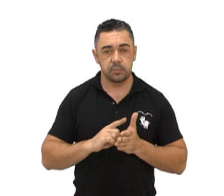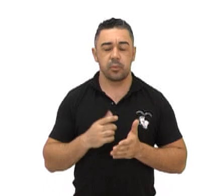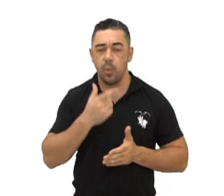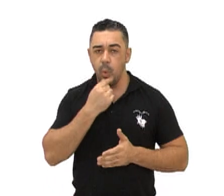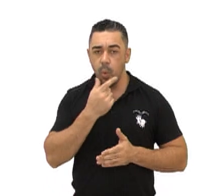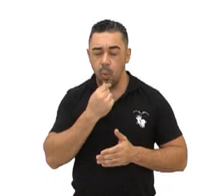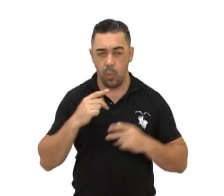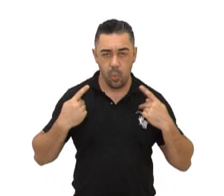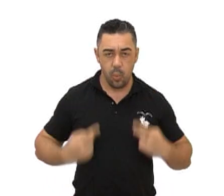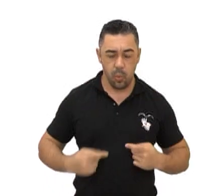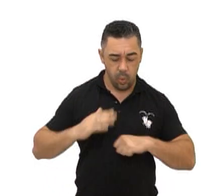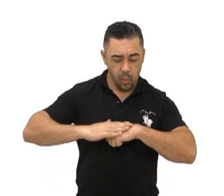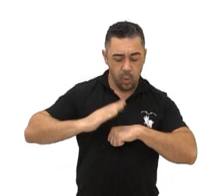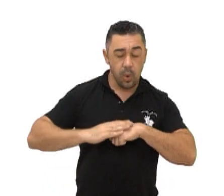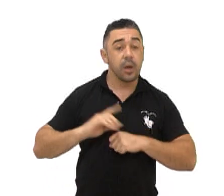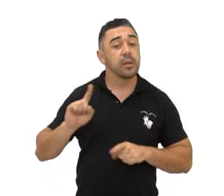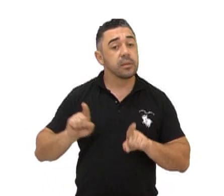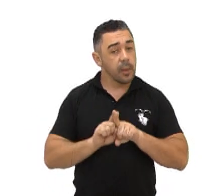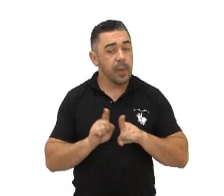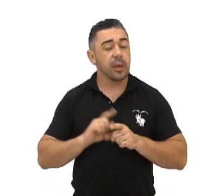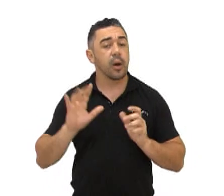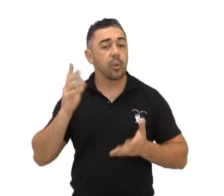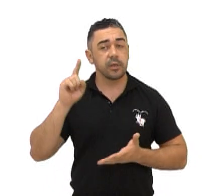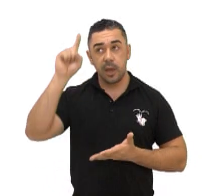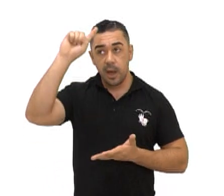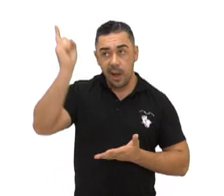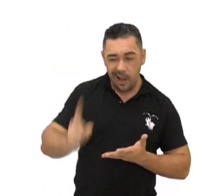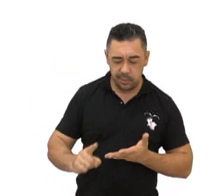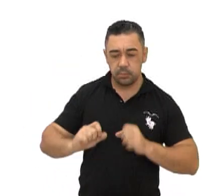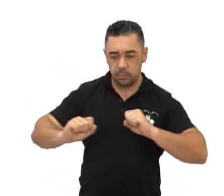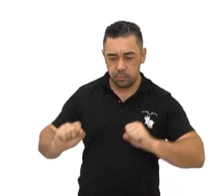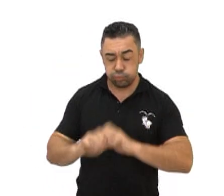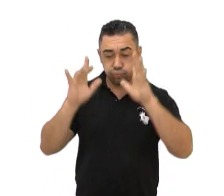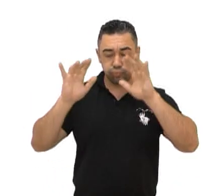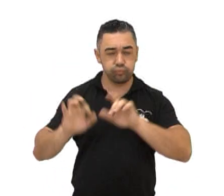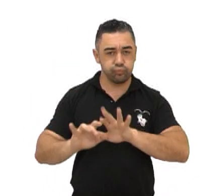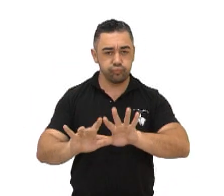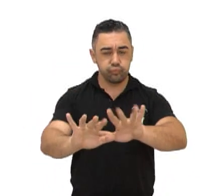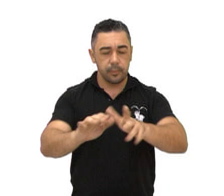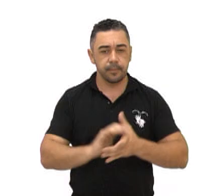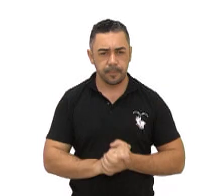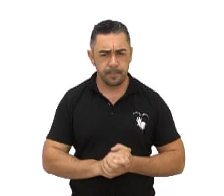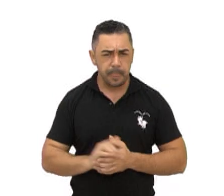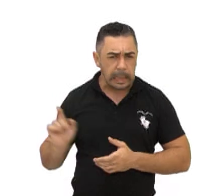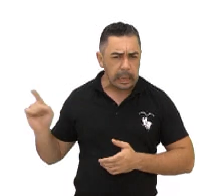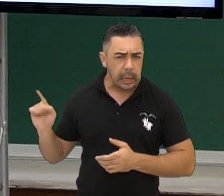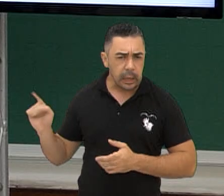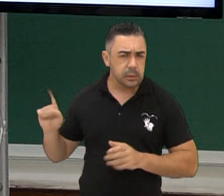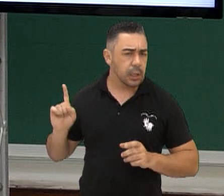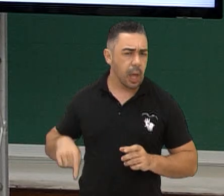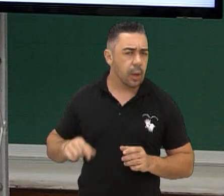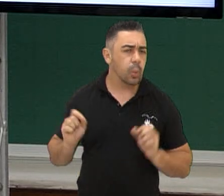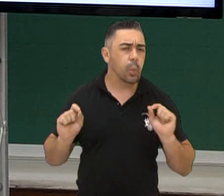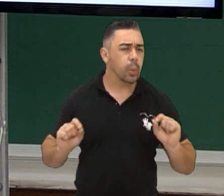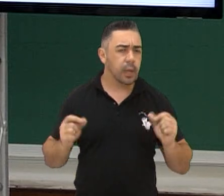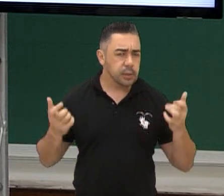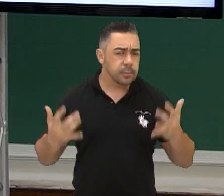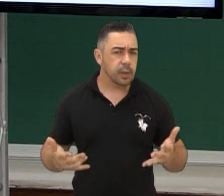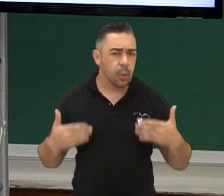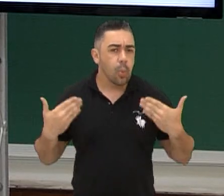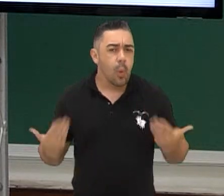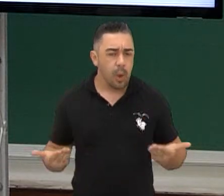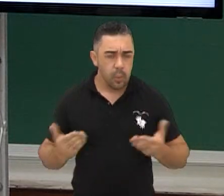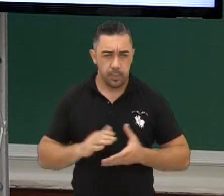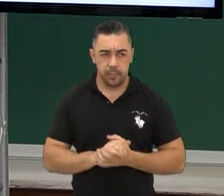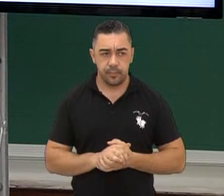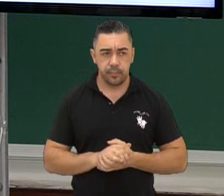homem, tempestades de raio já causavam incêndios de grandes proporções. O trecho trata agora de qual bioma? Vamos ver